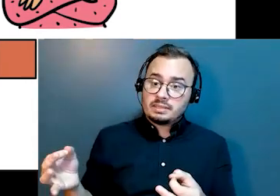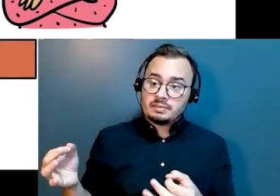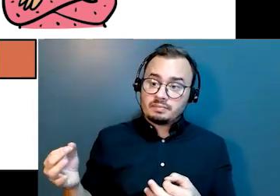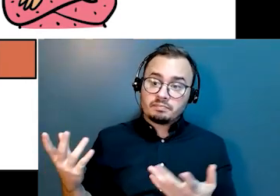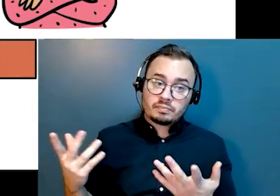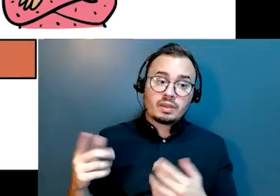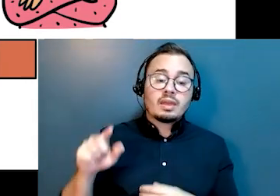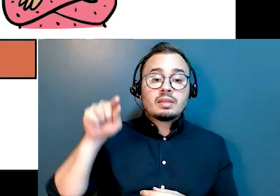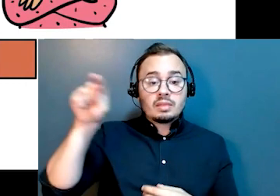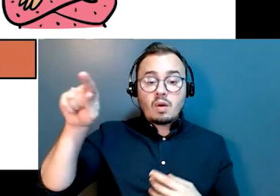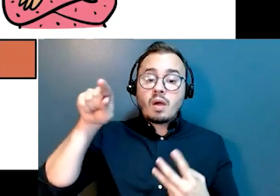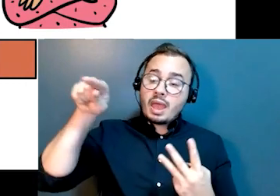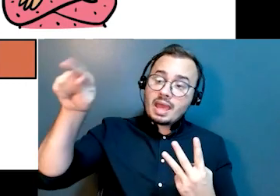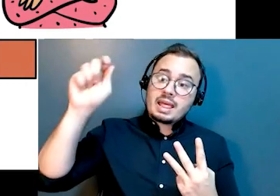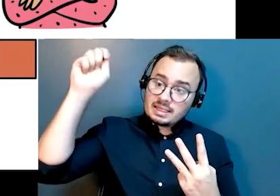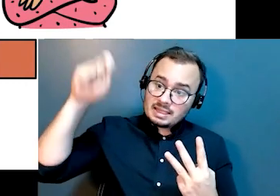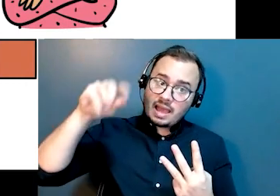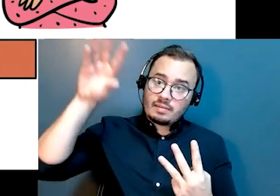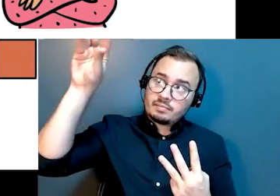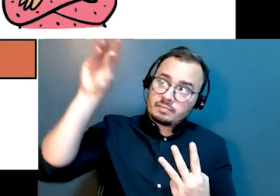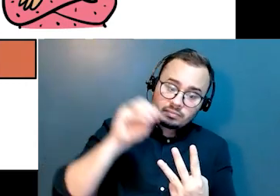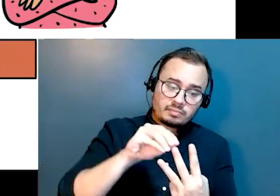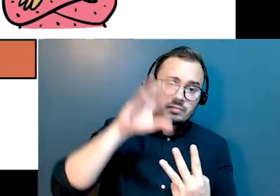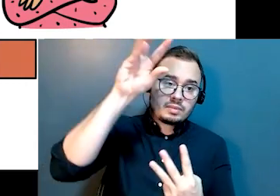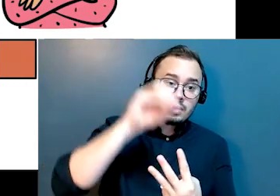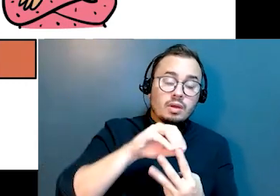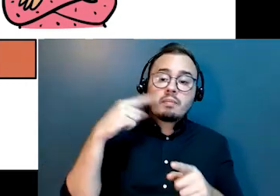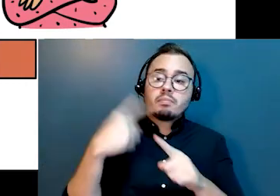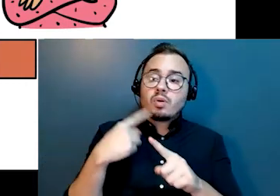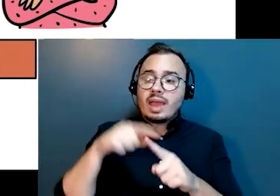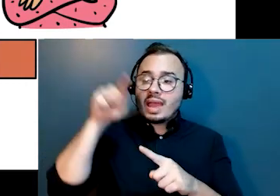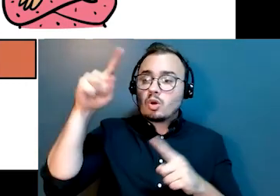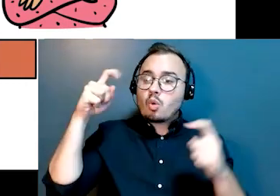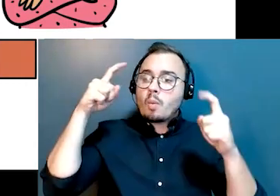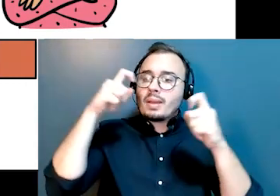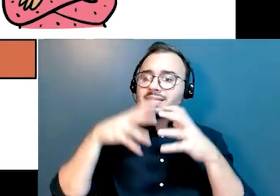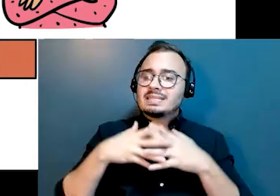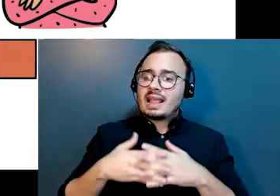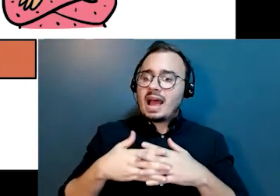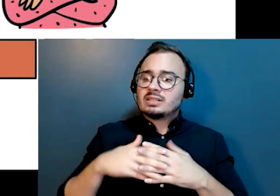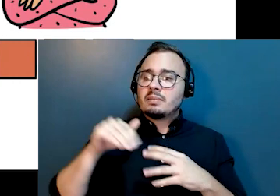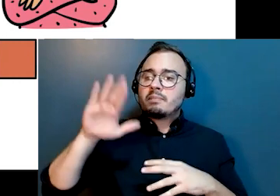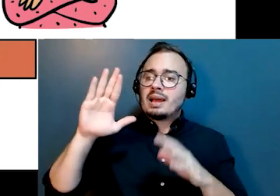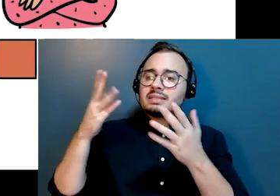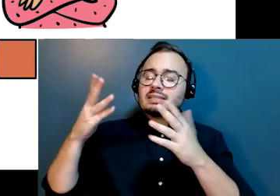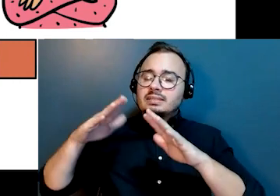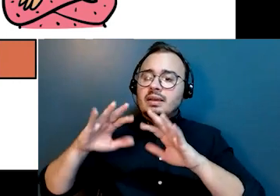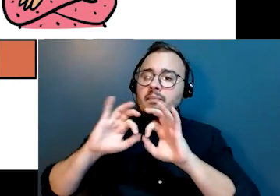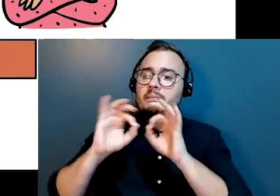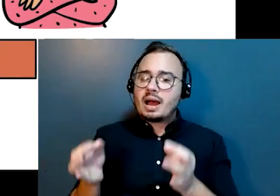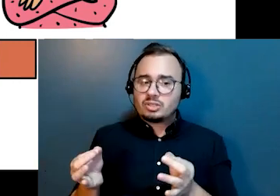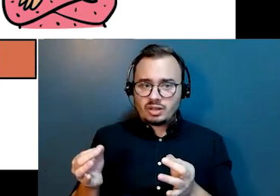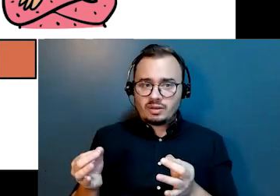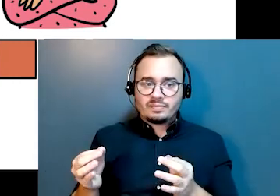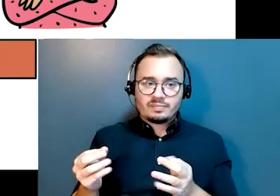uma, lidar com 4 atividades. Poderia, sabe, parece perfeito que elas puxassem isso, mas não é o que acontece. Normalmente o